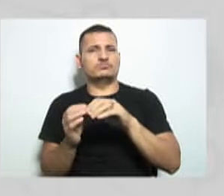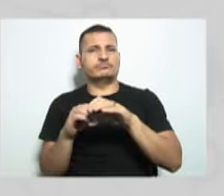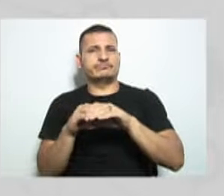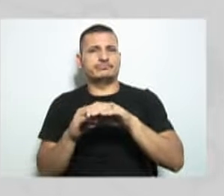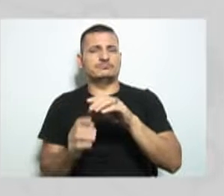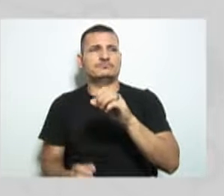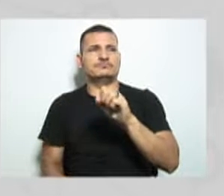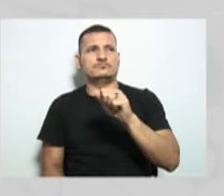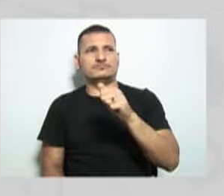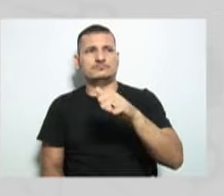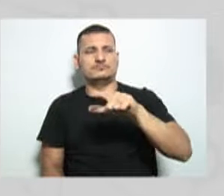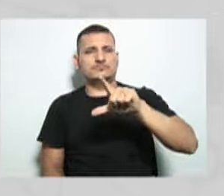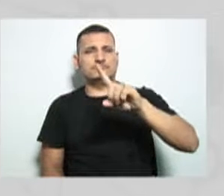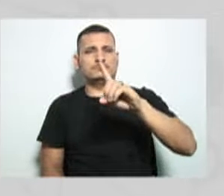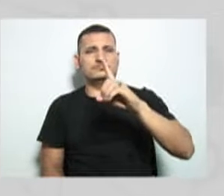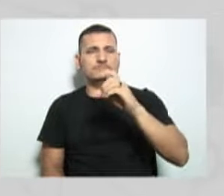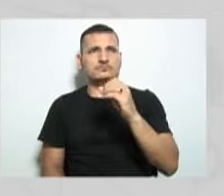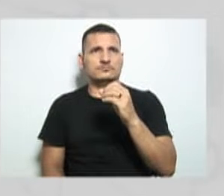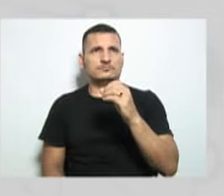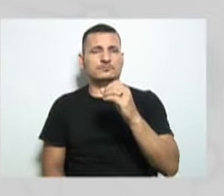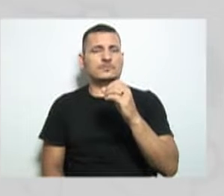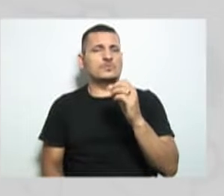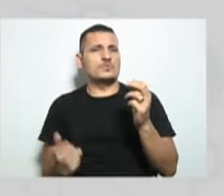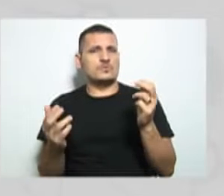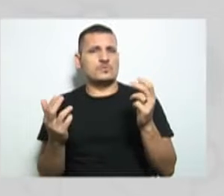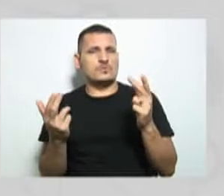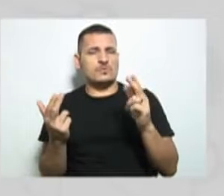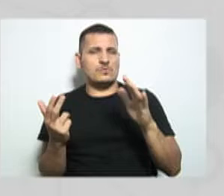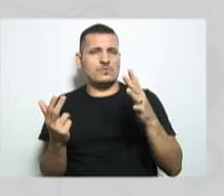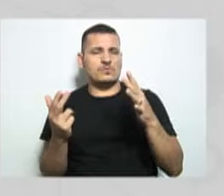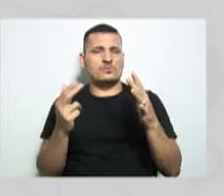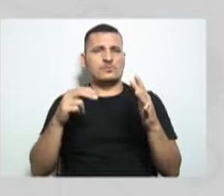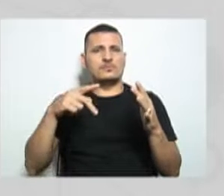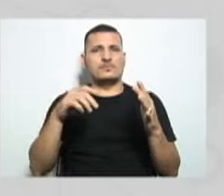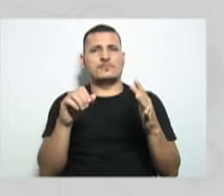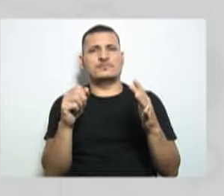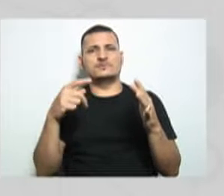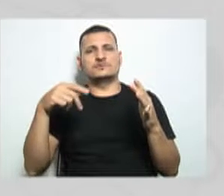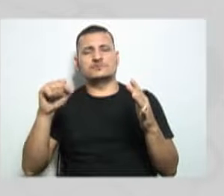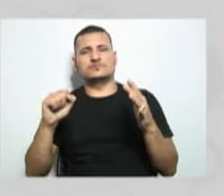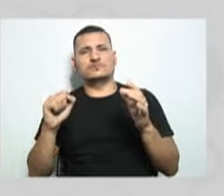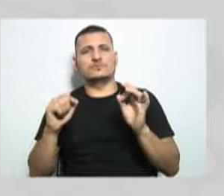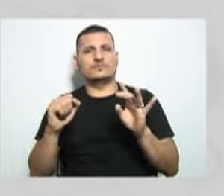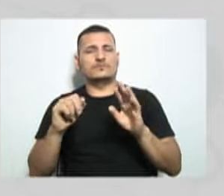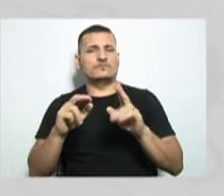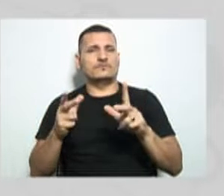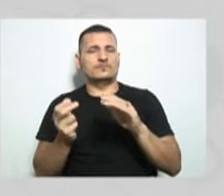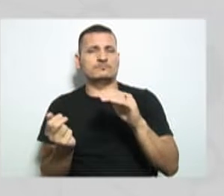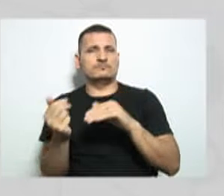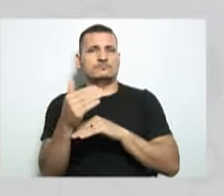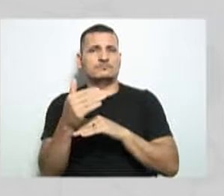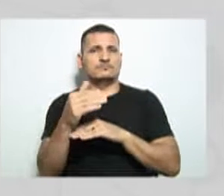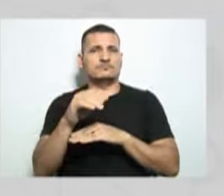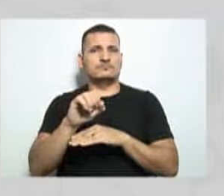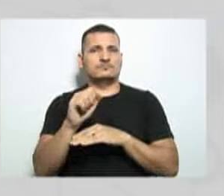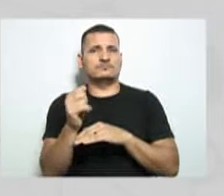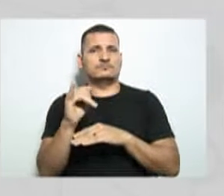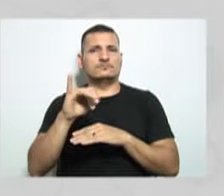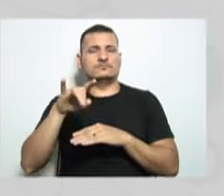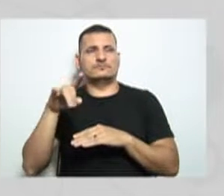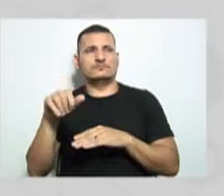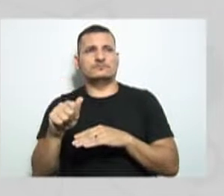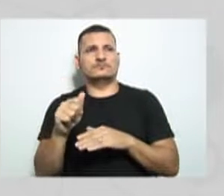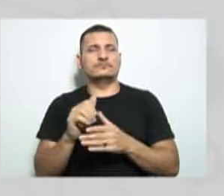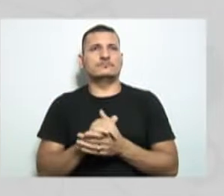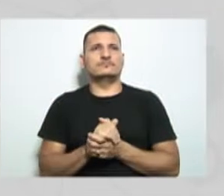método PEPS. A única diferença vai ser na saída. Fiz a compra no dia 9, mais uma, faço a baixa do